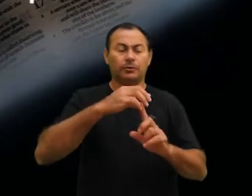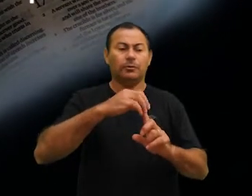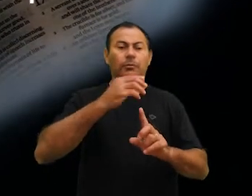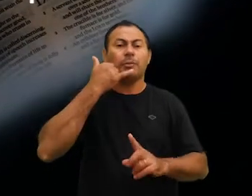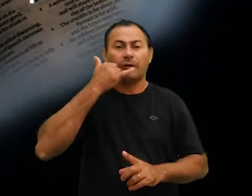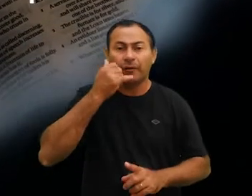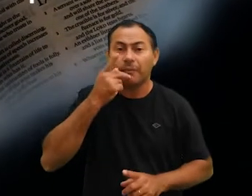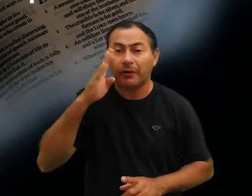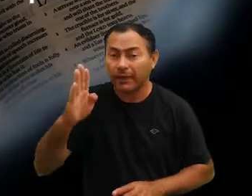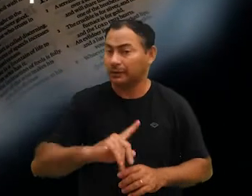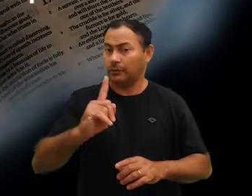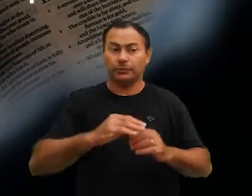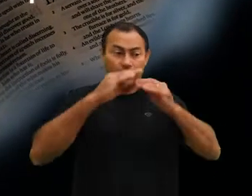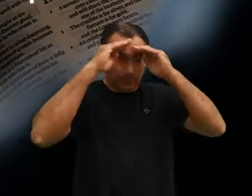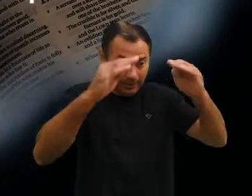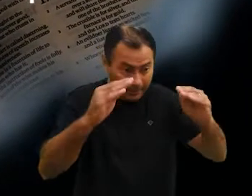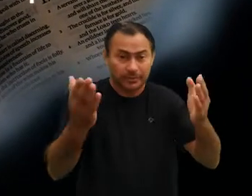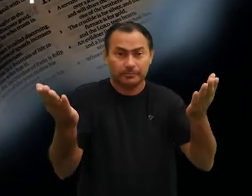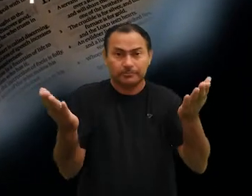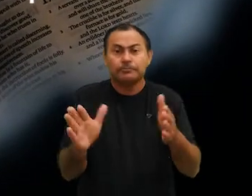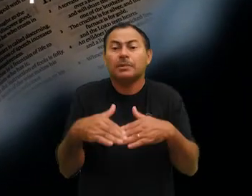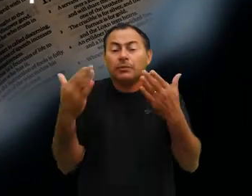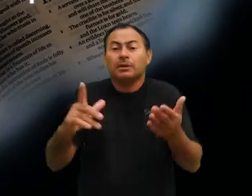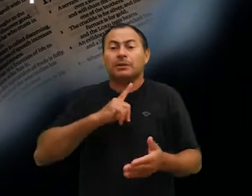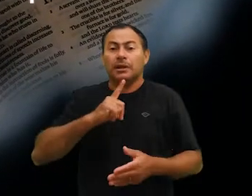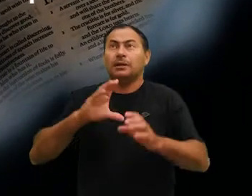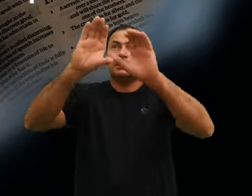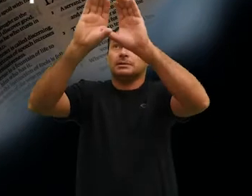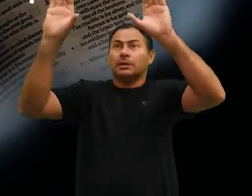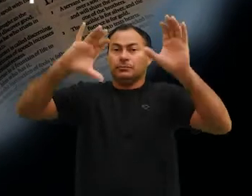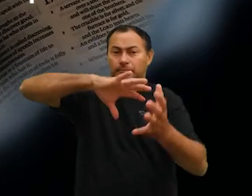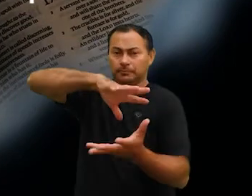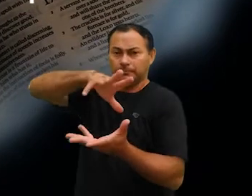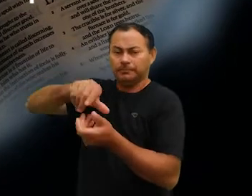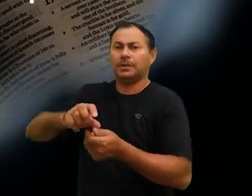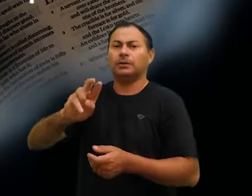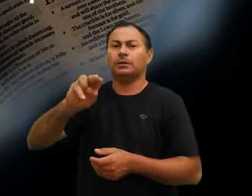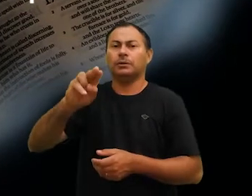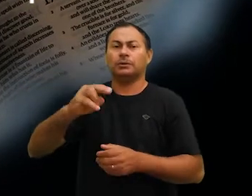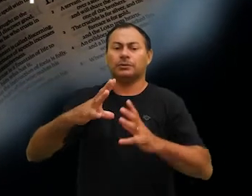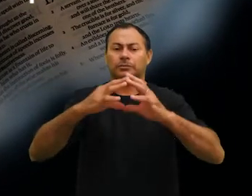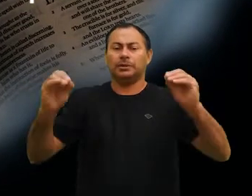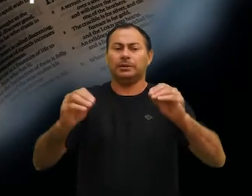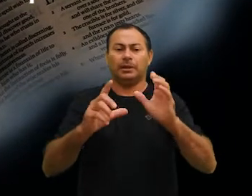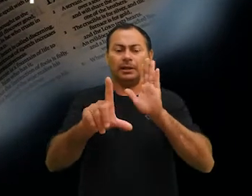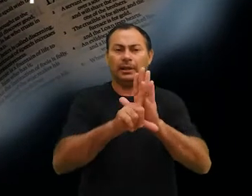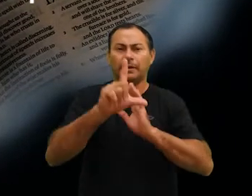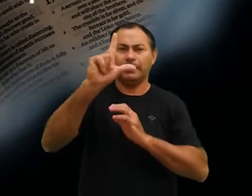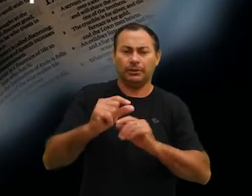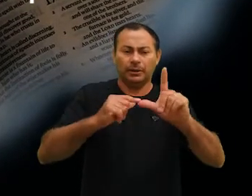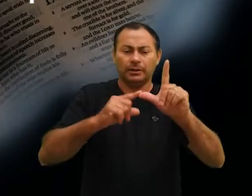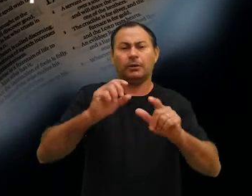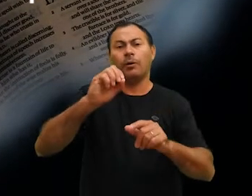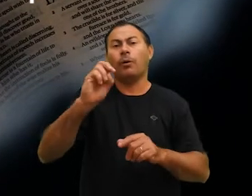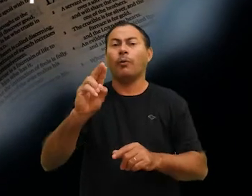Não vim abolir, mas cumprir. Enquanto existirem céus e terra, de forma alguma desaparecerá da lei a menor